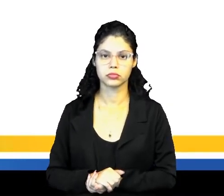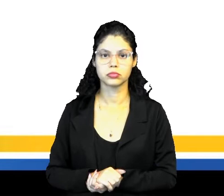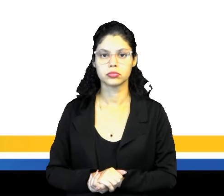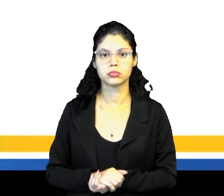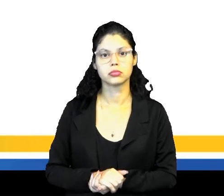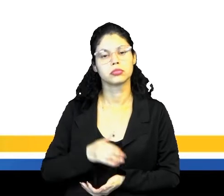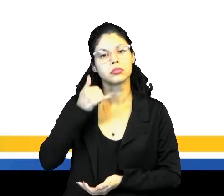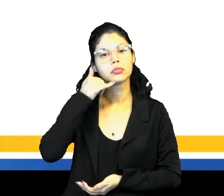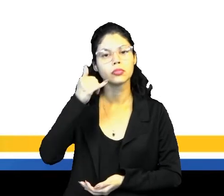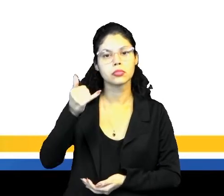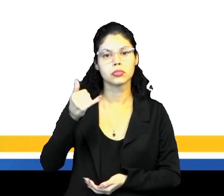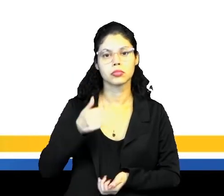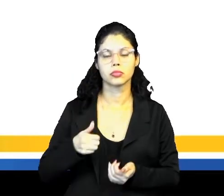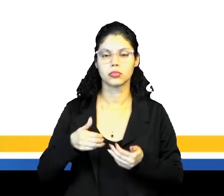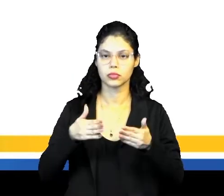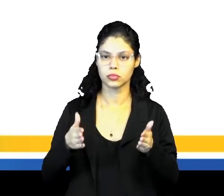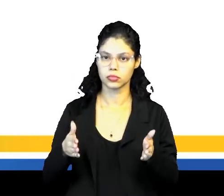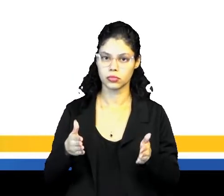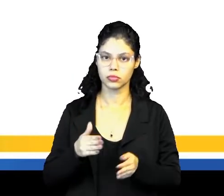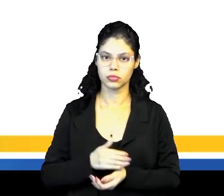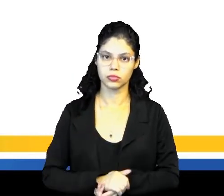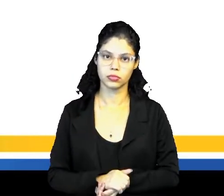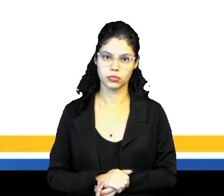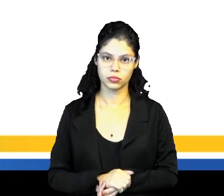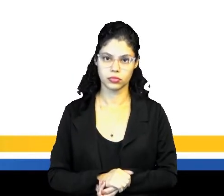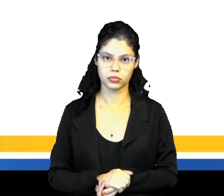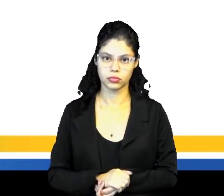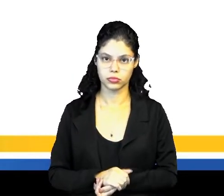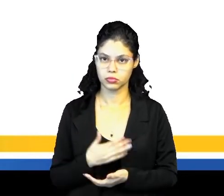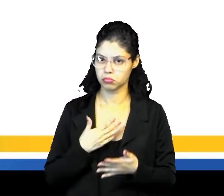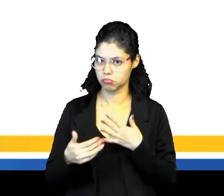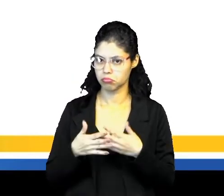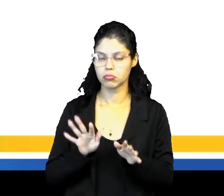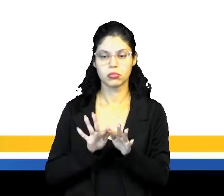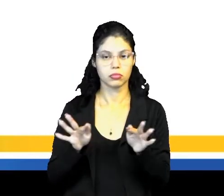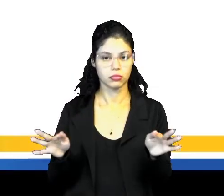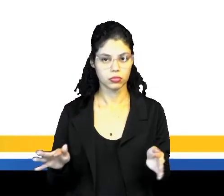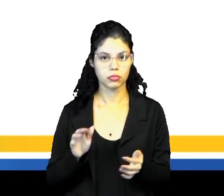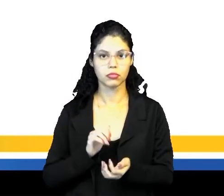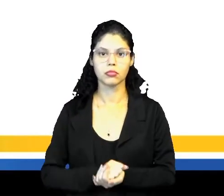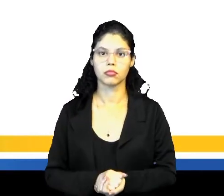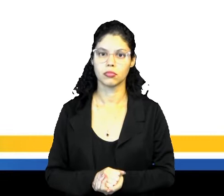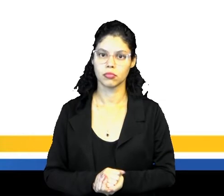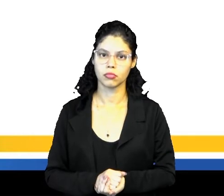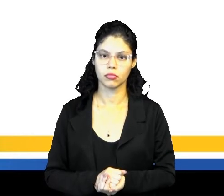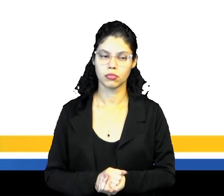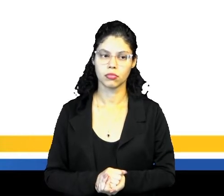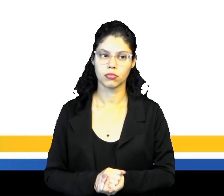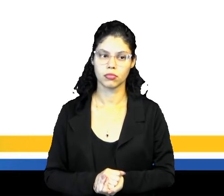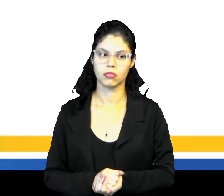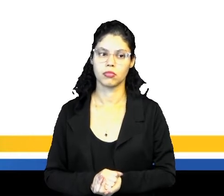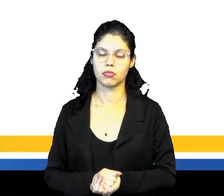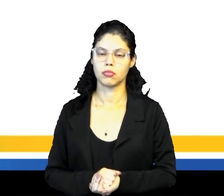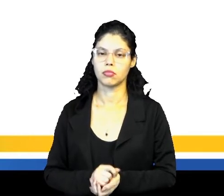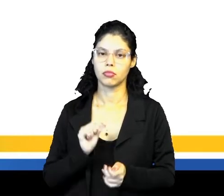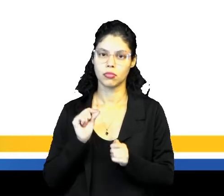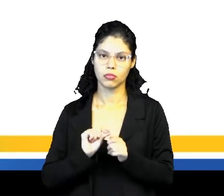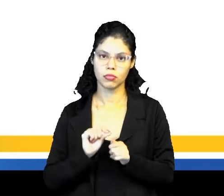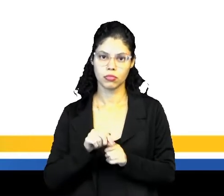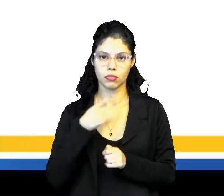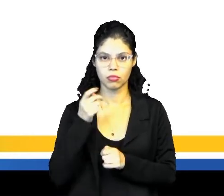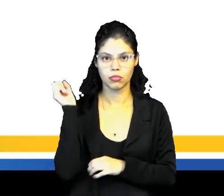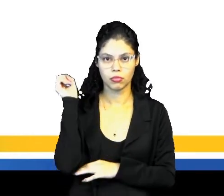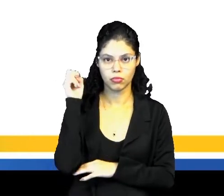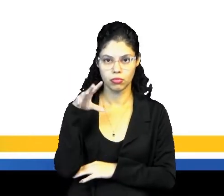Turn on significa ligar ou abrir, dependendo aí, né? Se for acender, no caso você vai falar sobre